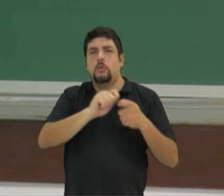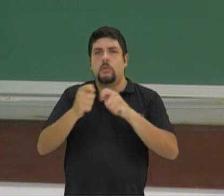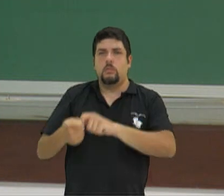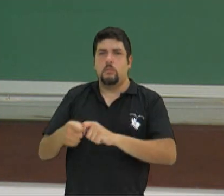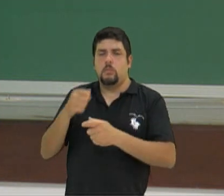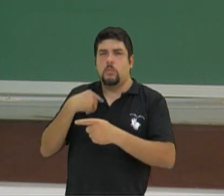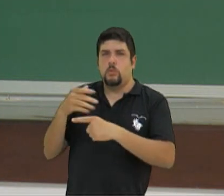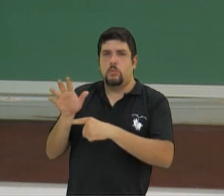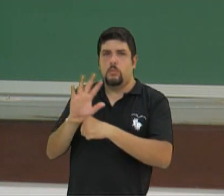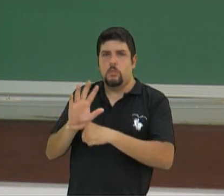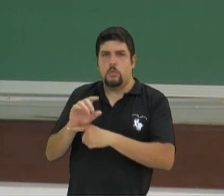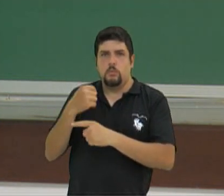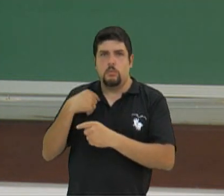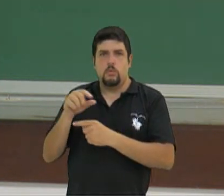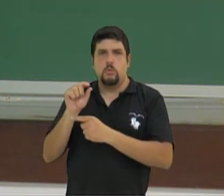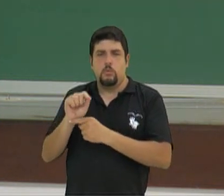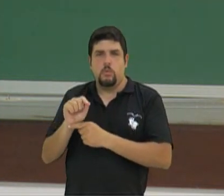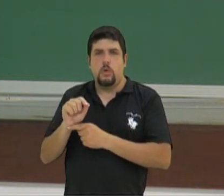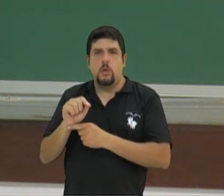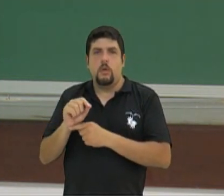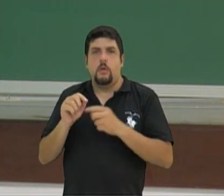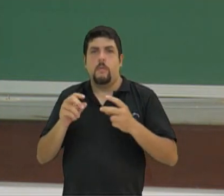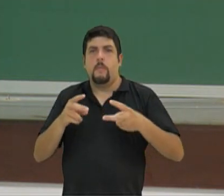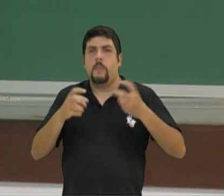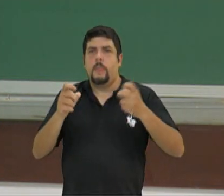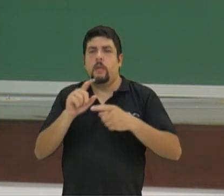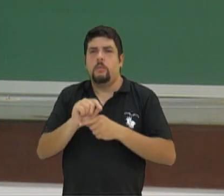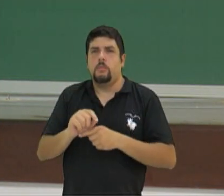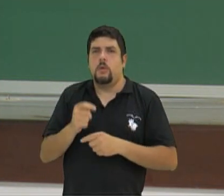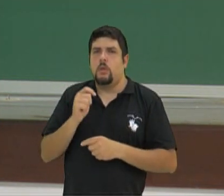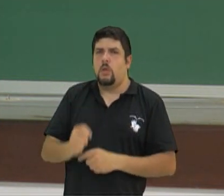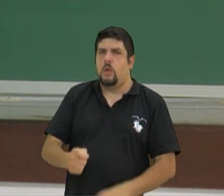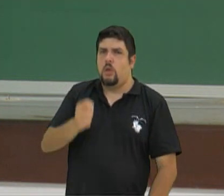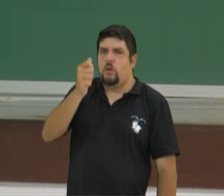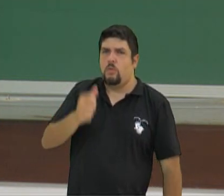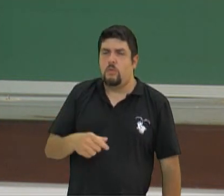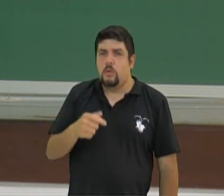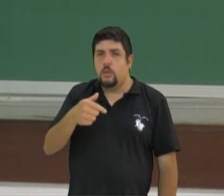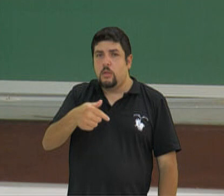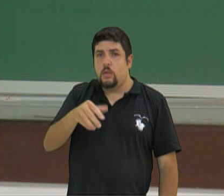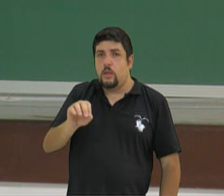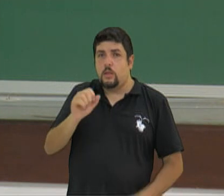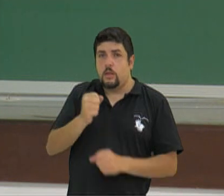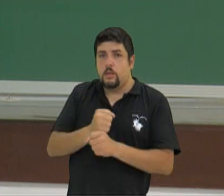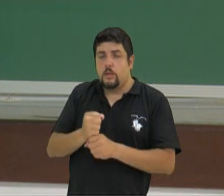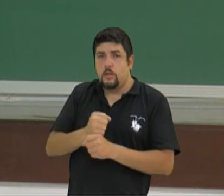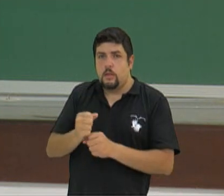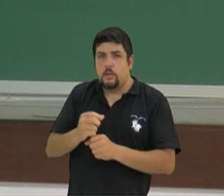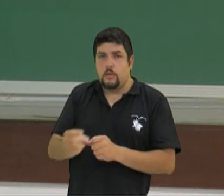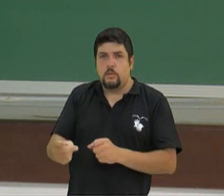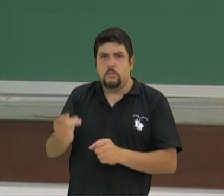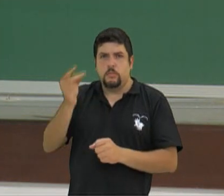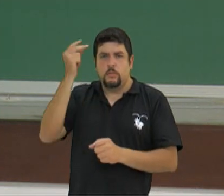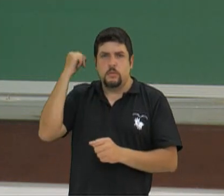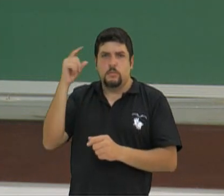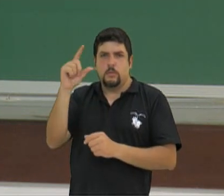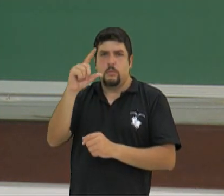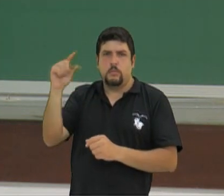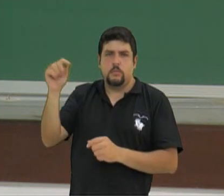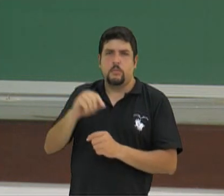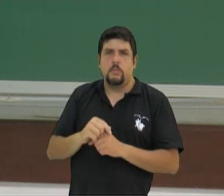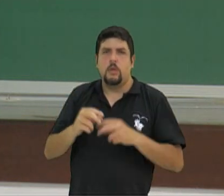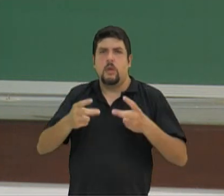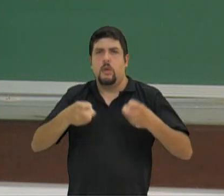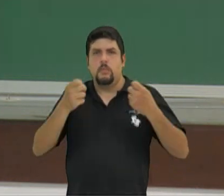do Méliès. E veja, quase 70 anos antes do homem ir para a Lua. Veja como o cinema e a nossa história, a